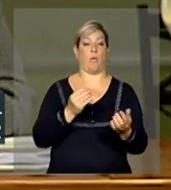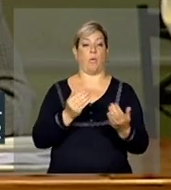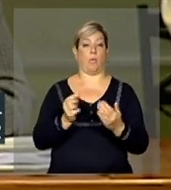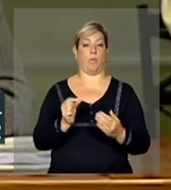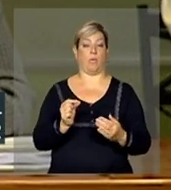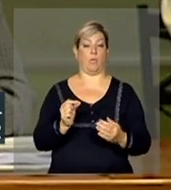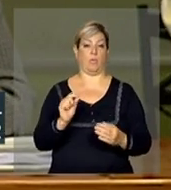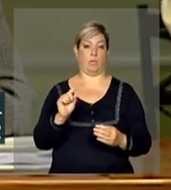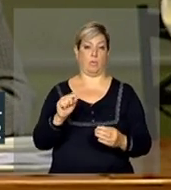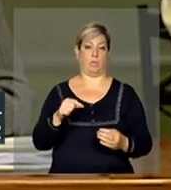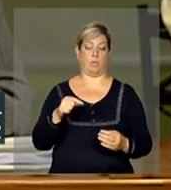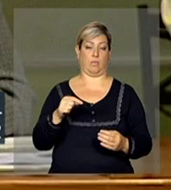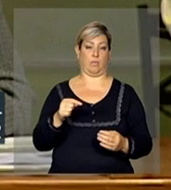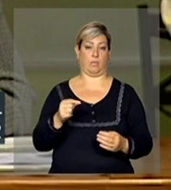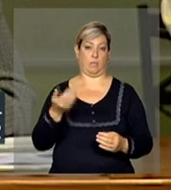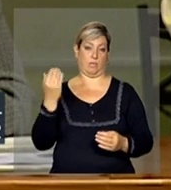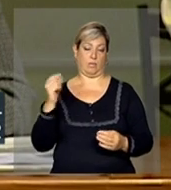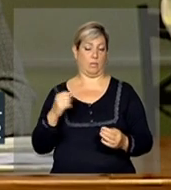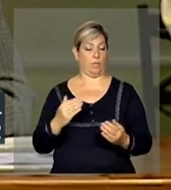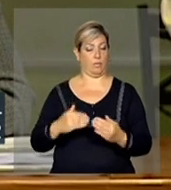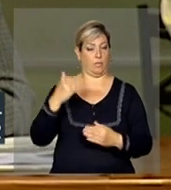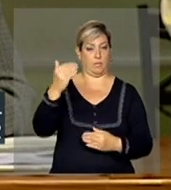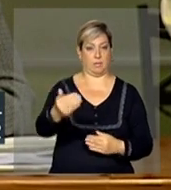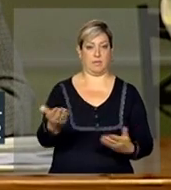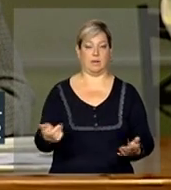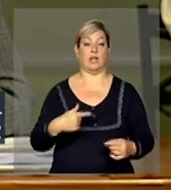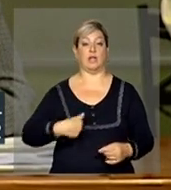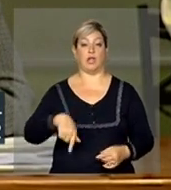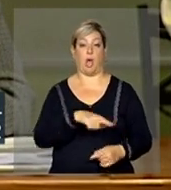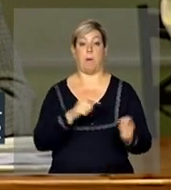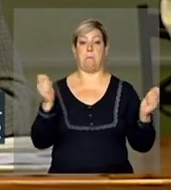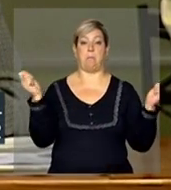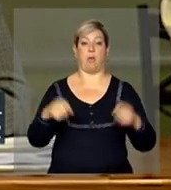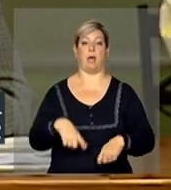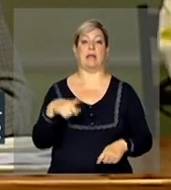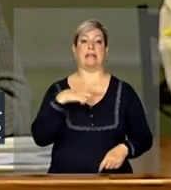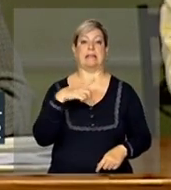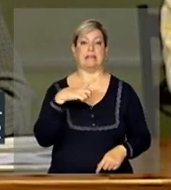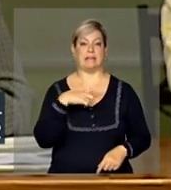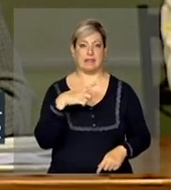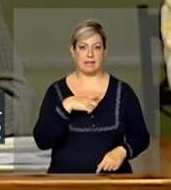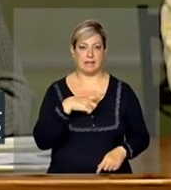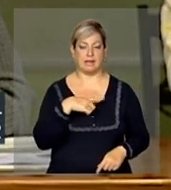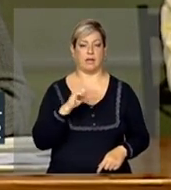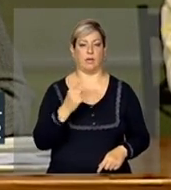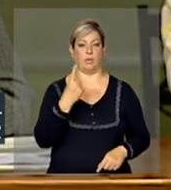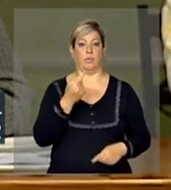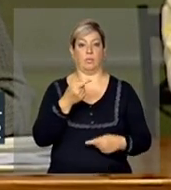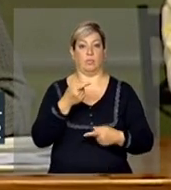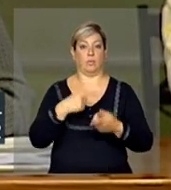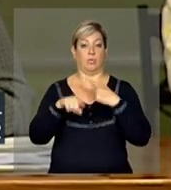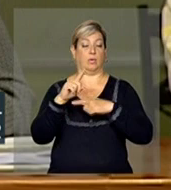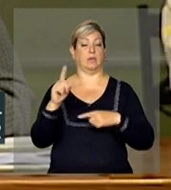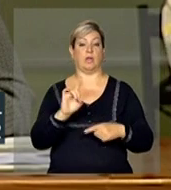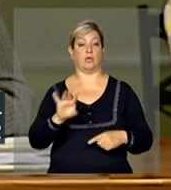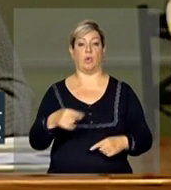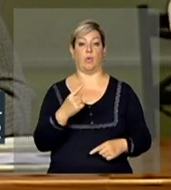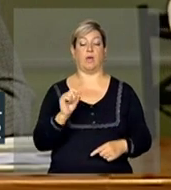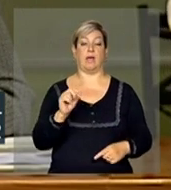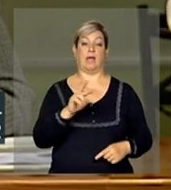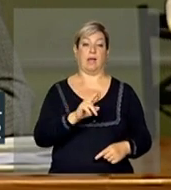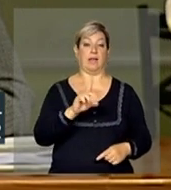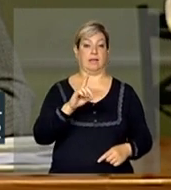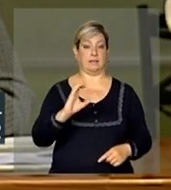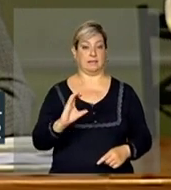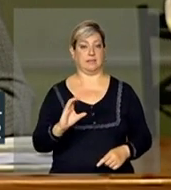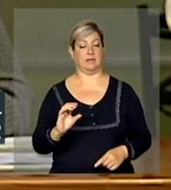vem. E também nós poderemos ter dos alavancadores, mas não o único, é a utilização do RDC,